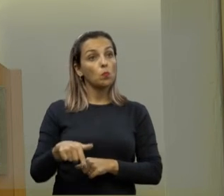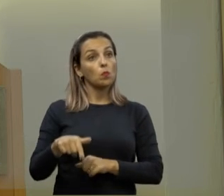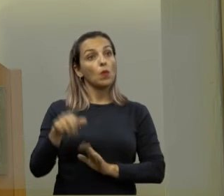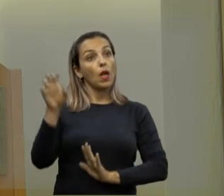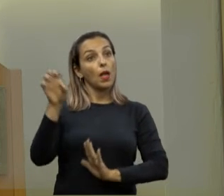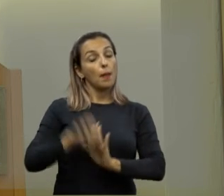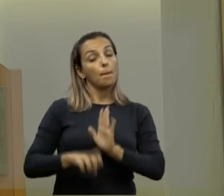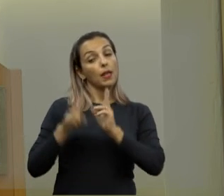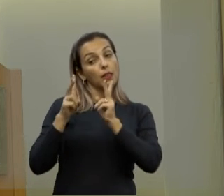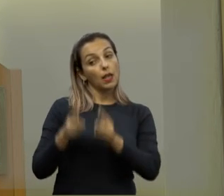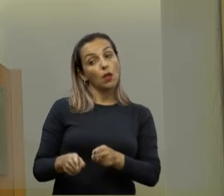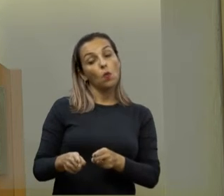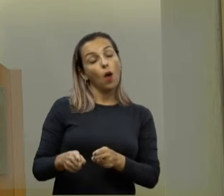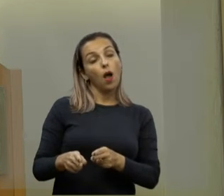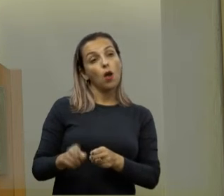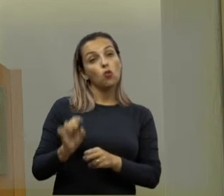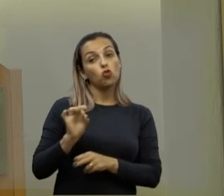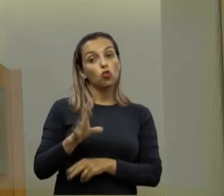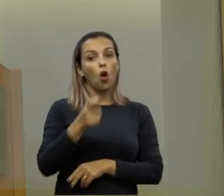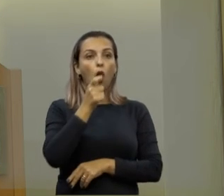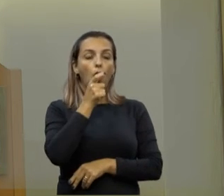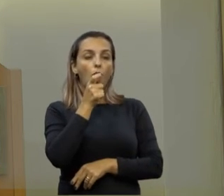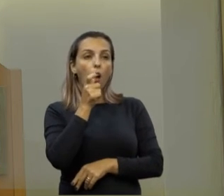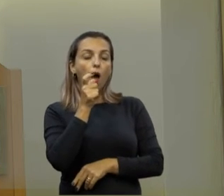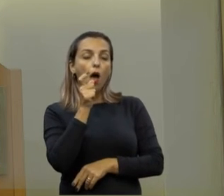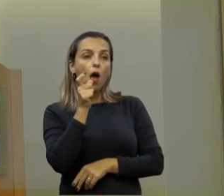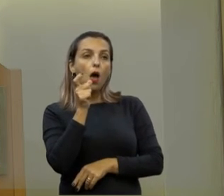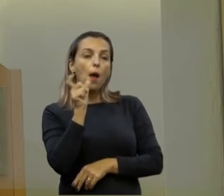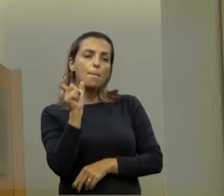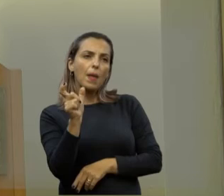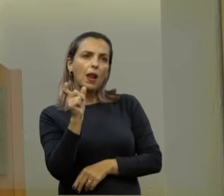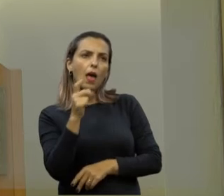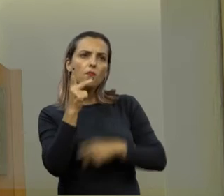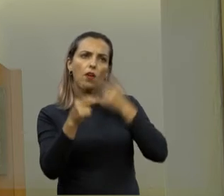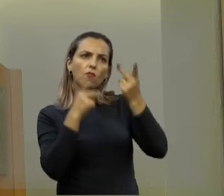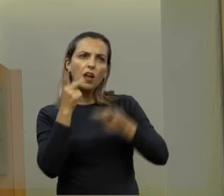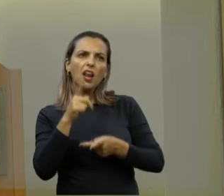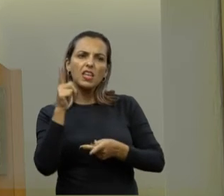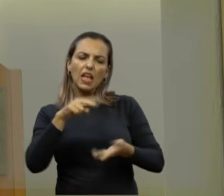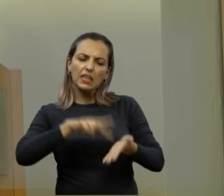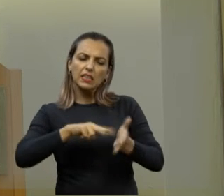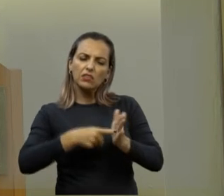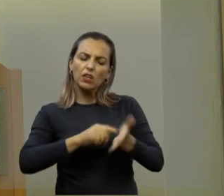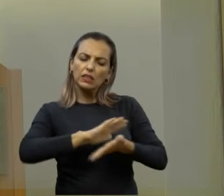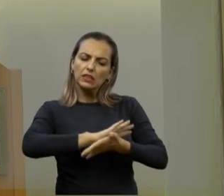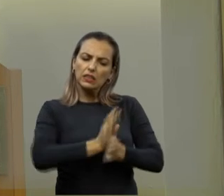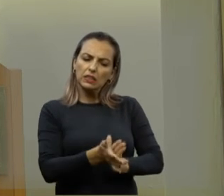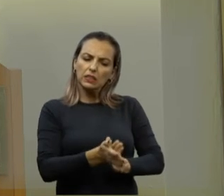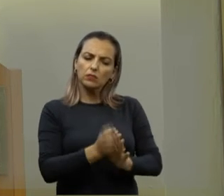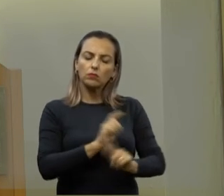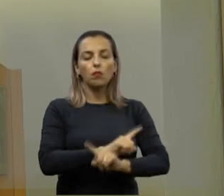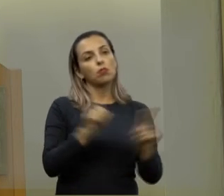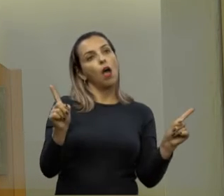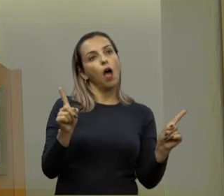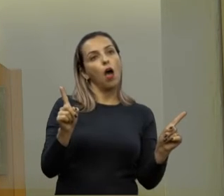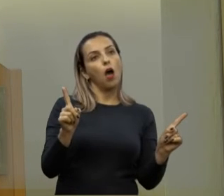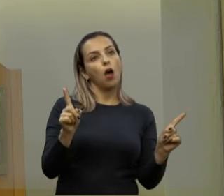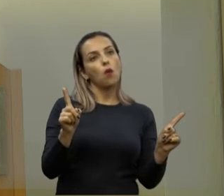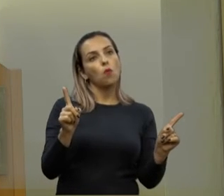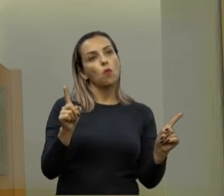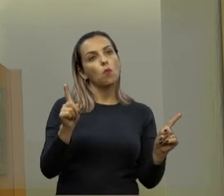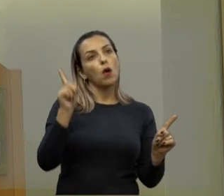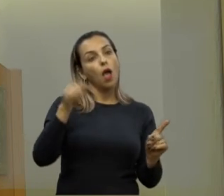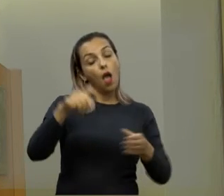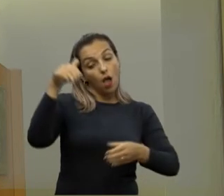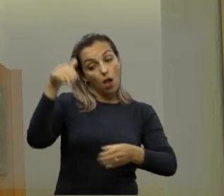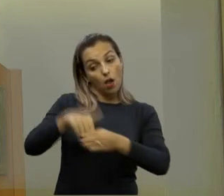palavras e eu só não falei com o palavra isso é discriminação É lógico que não e volta